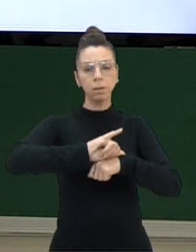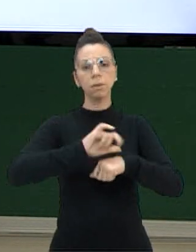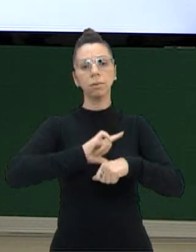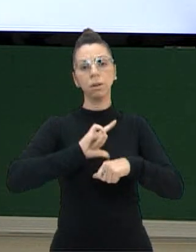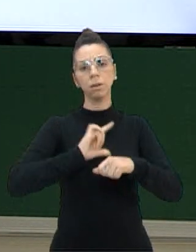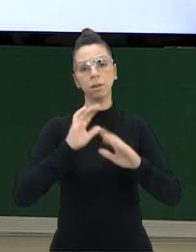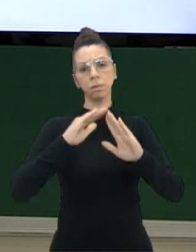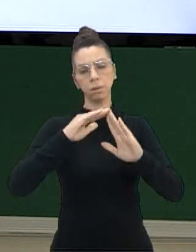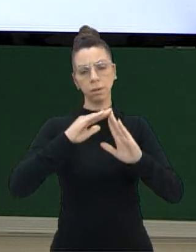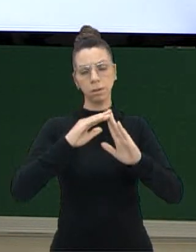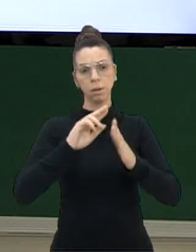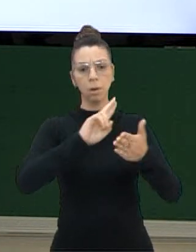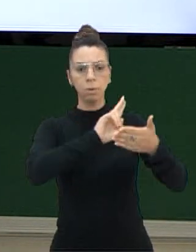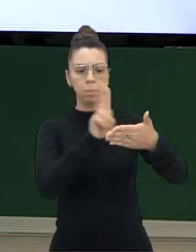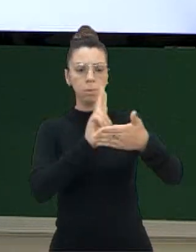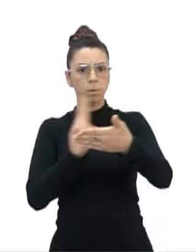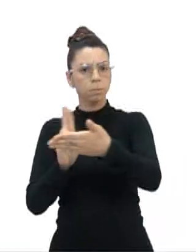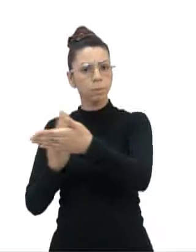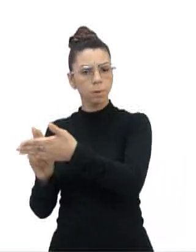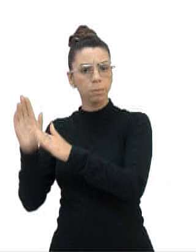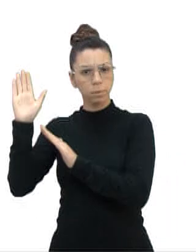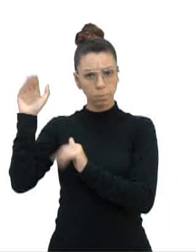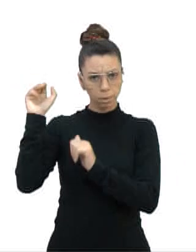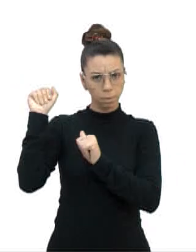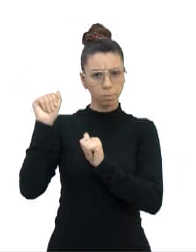sabemos nomear em espanhol. Perfeito?